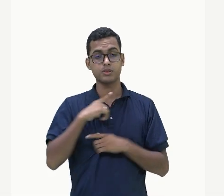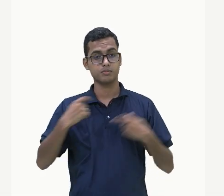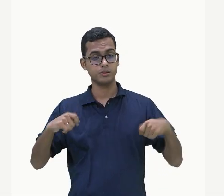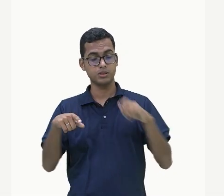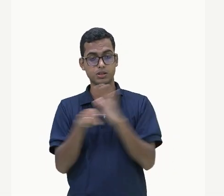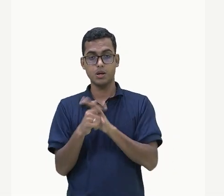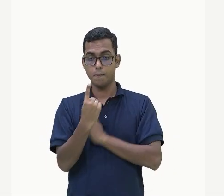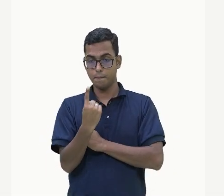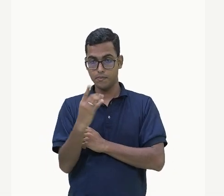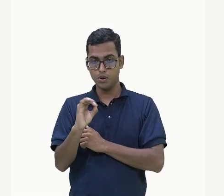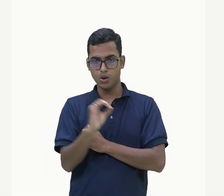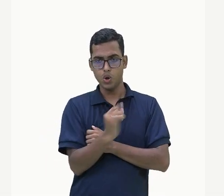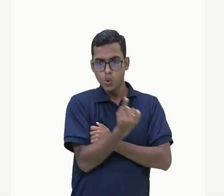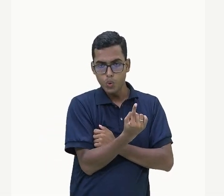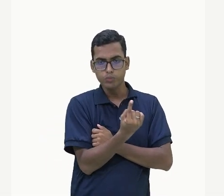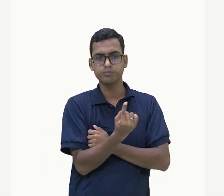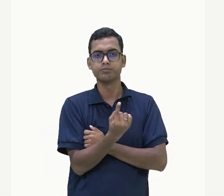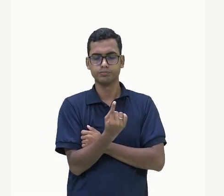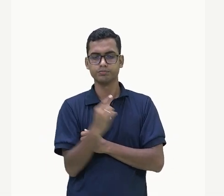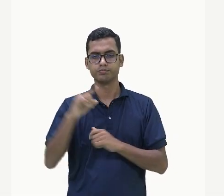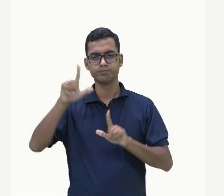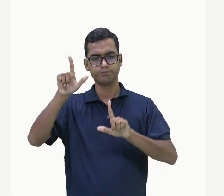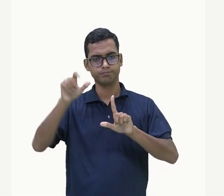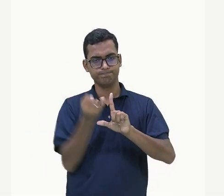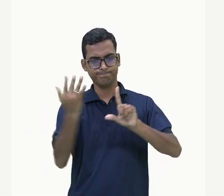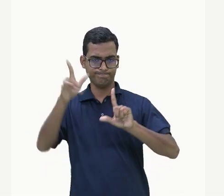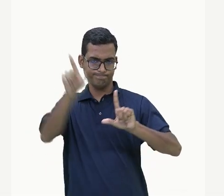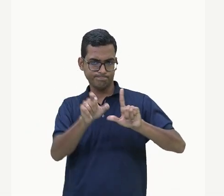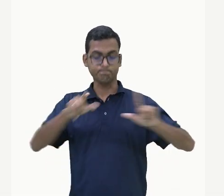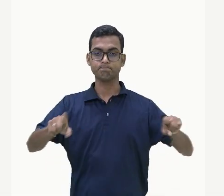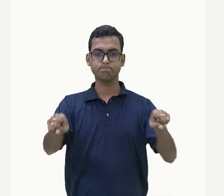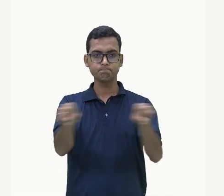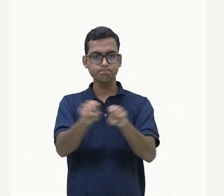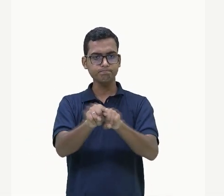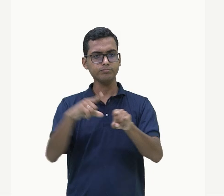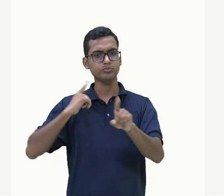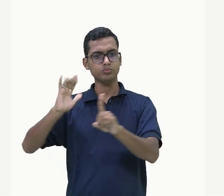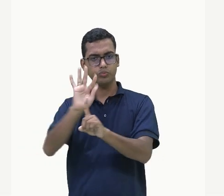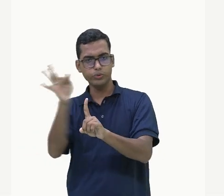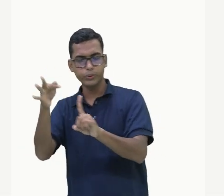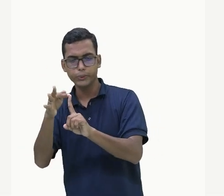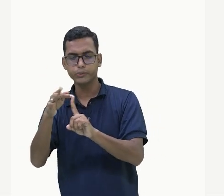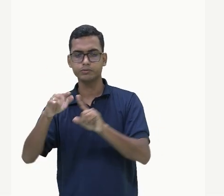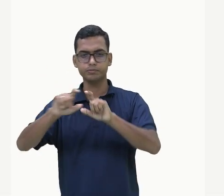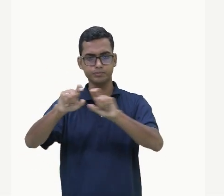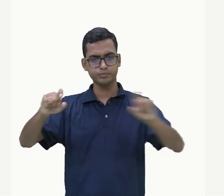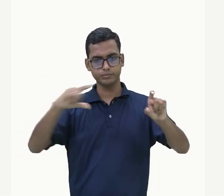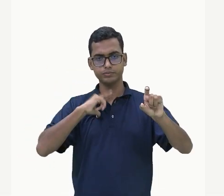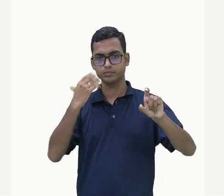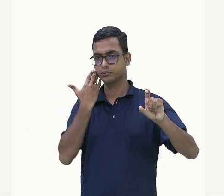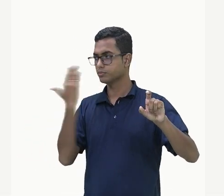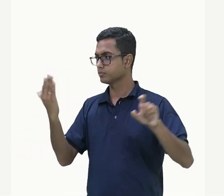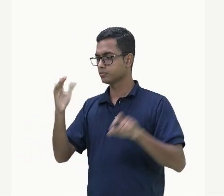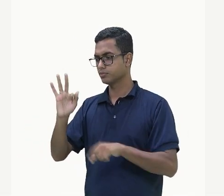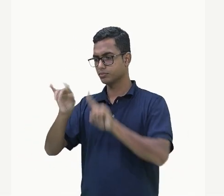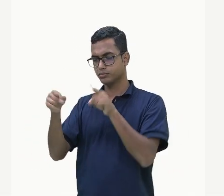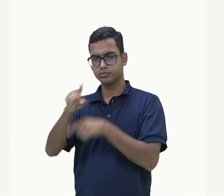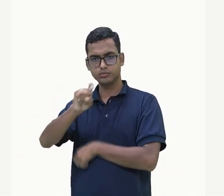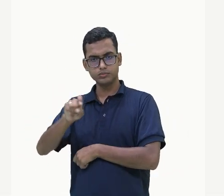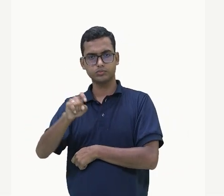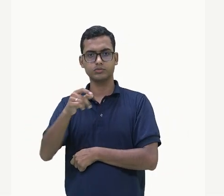algarismos. E quando a gente tem na função logarítmica f de x igual a log de x na base